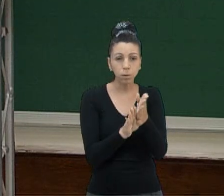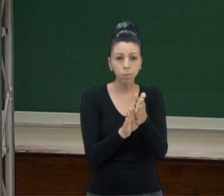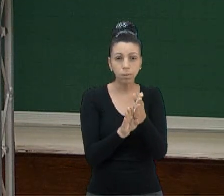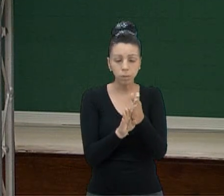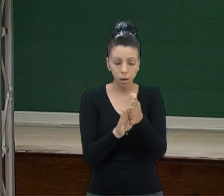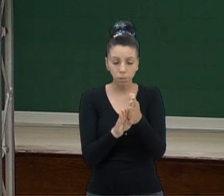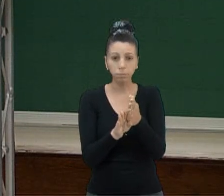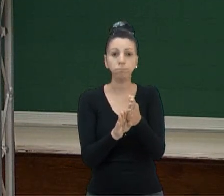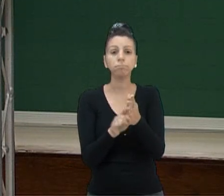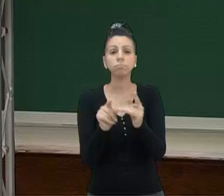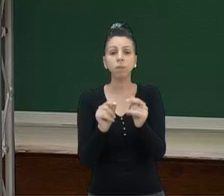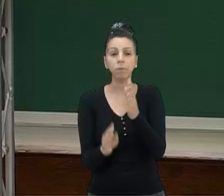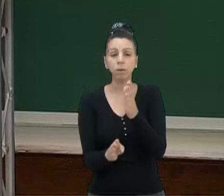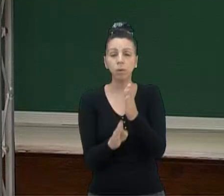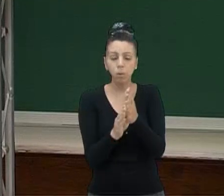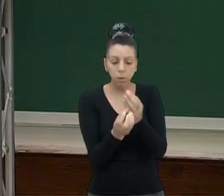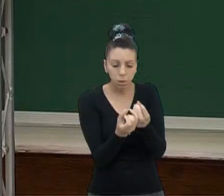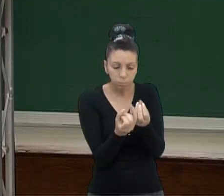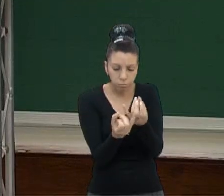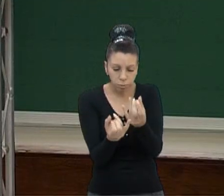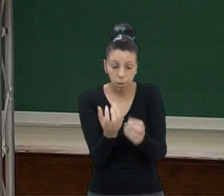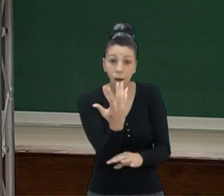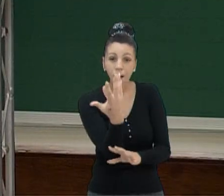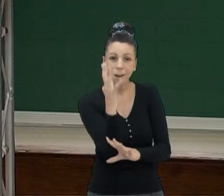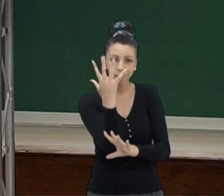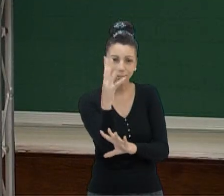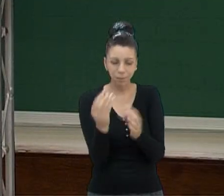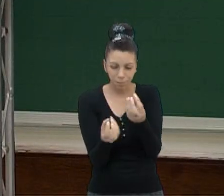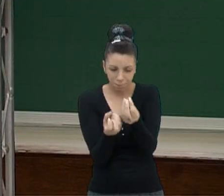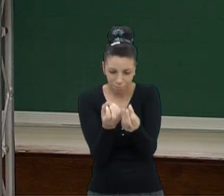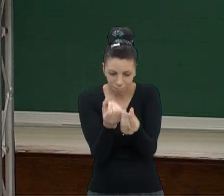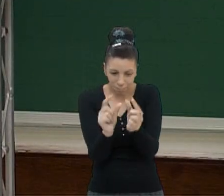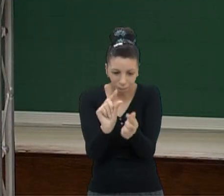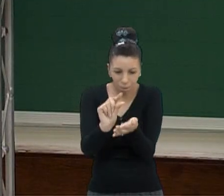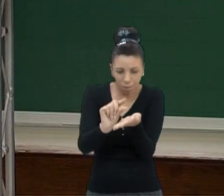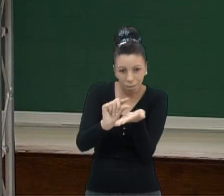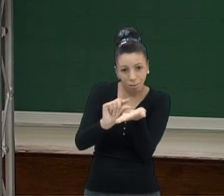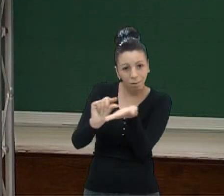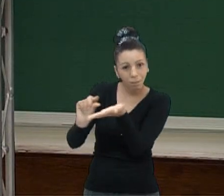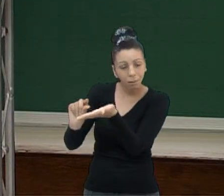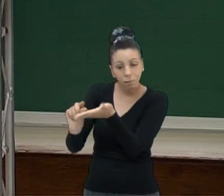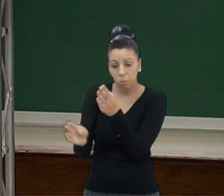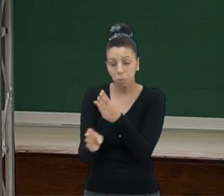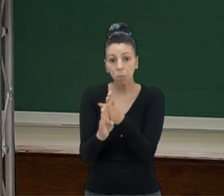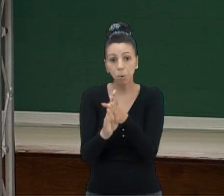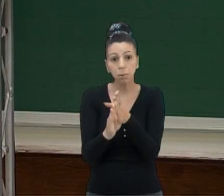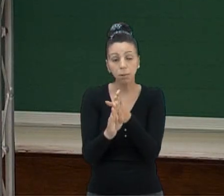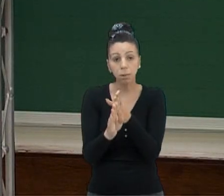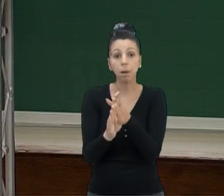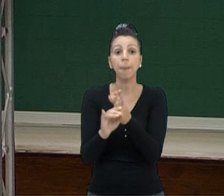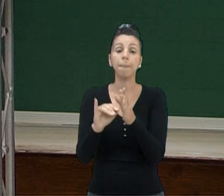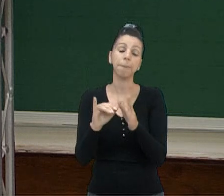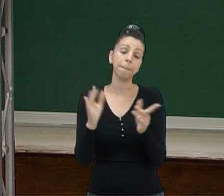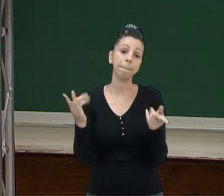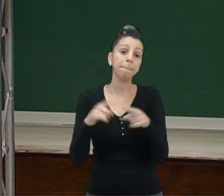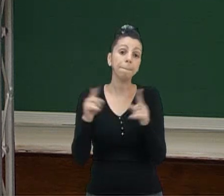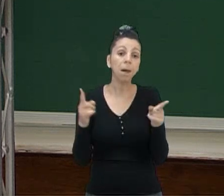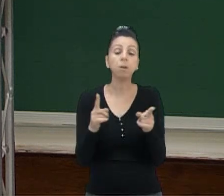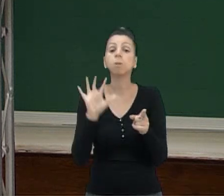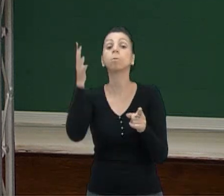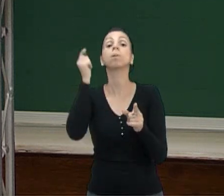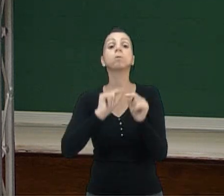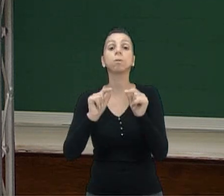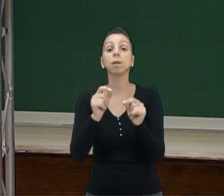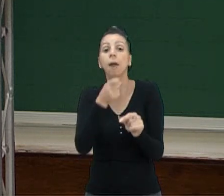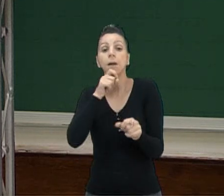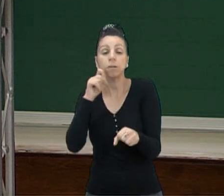logo o solo congela de novo e essa vegetação desaparece. Então é uma vegetação bem incipiente ali, nesse período